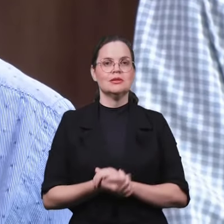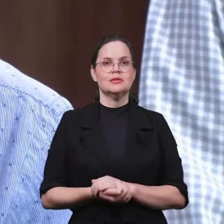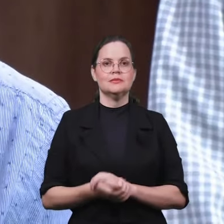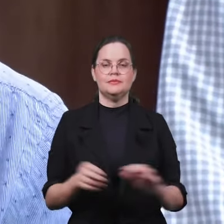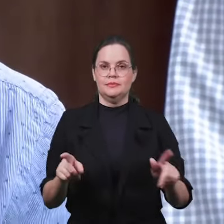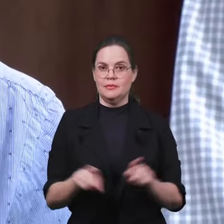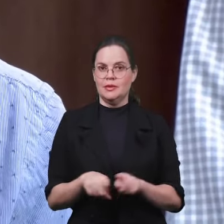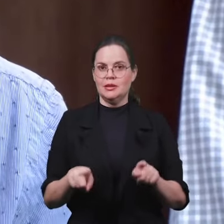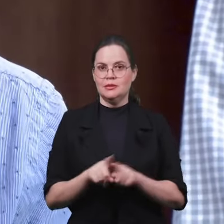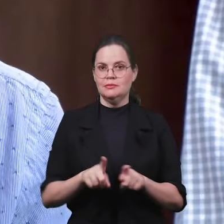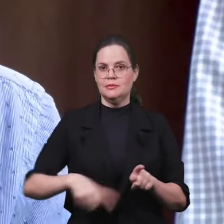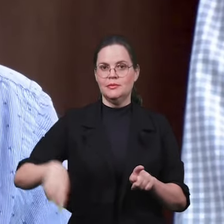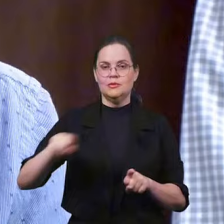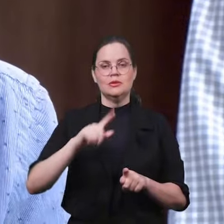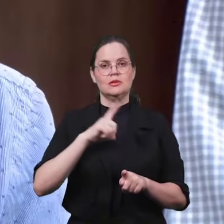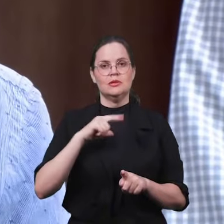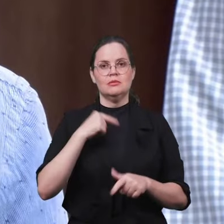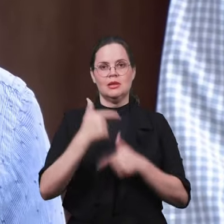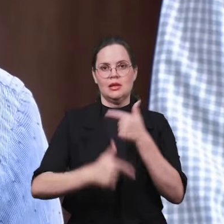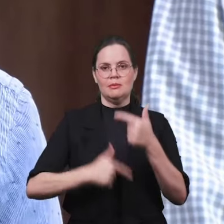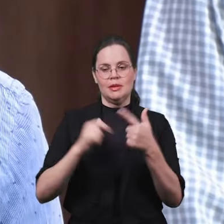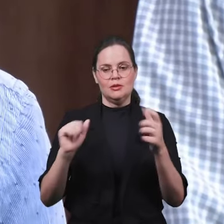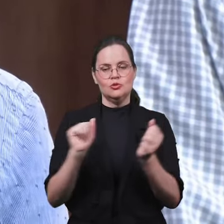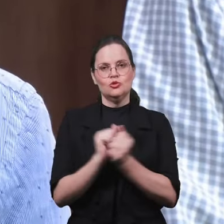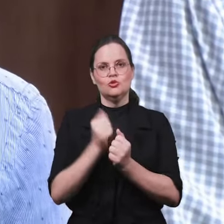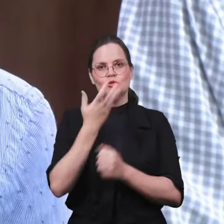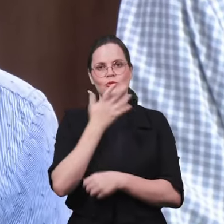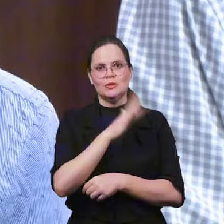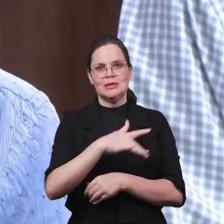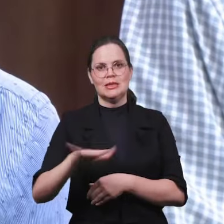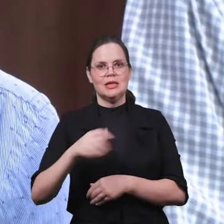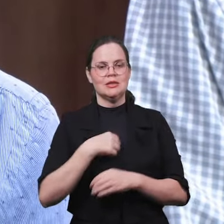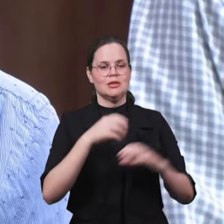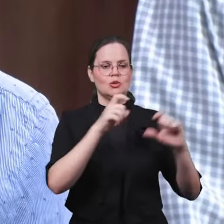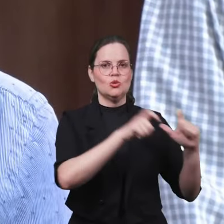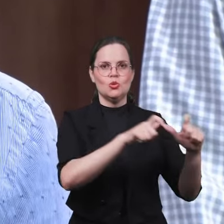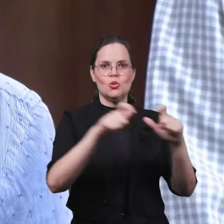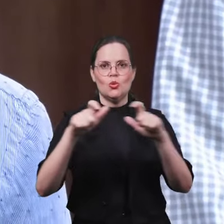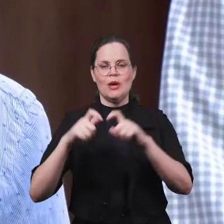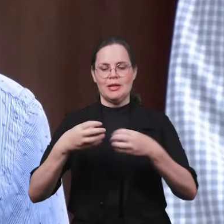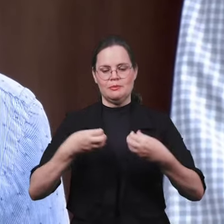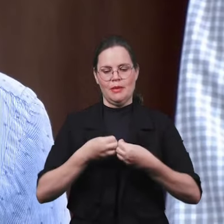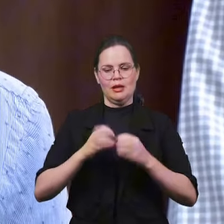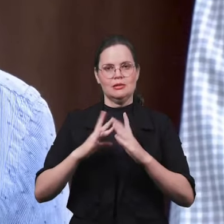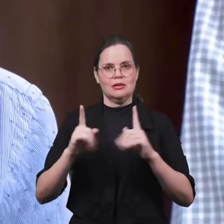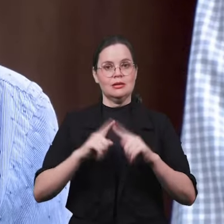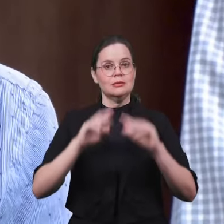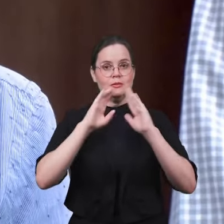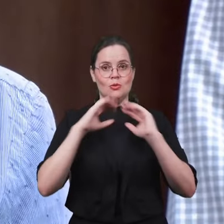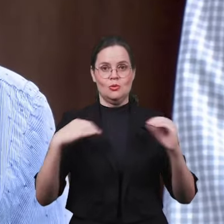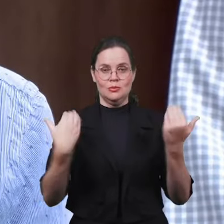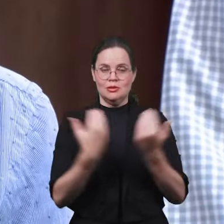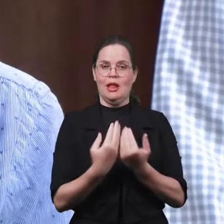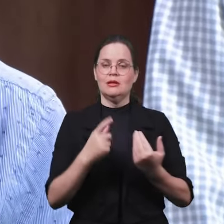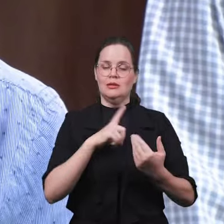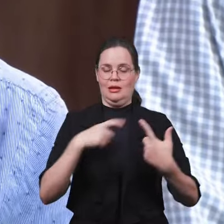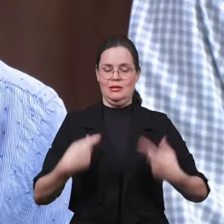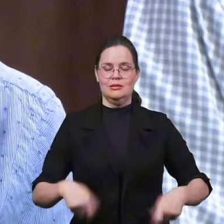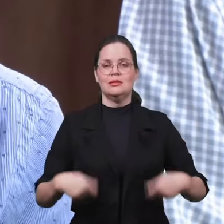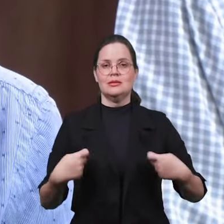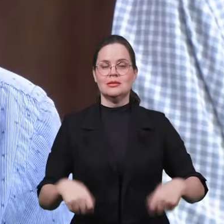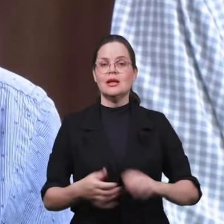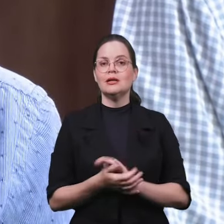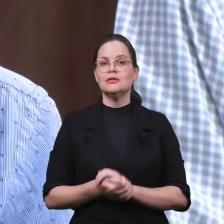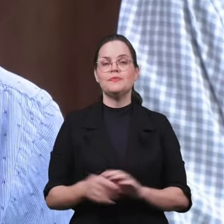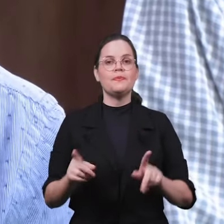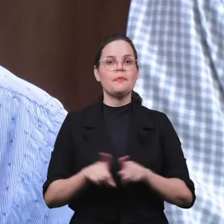igreja e temos trabalhado muito com as crianças nas comunidades, ali em torno da igreja. E há uma grande